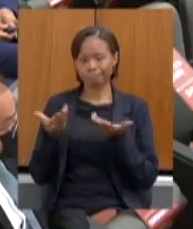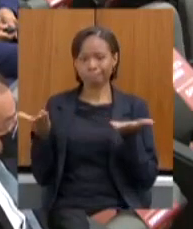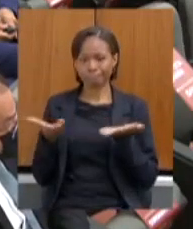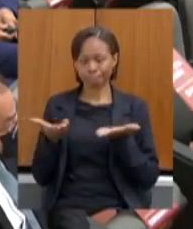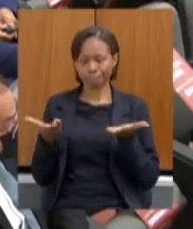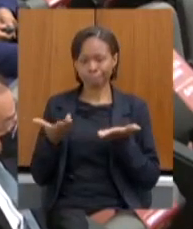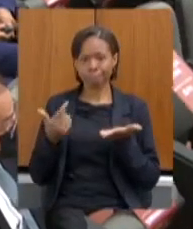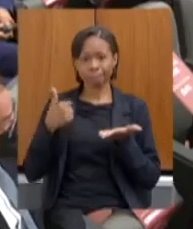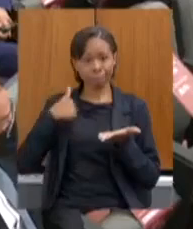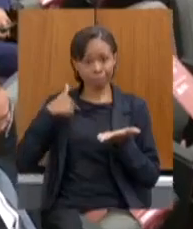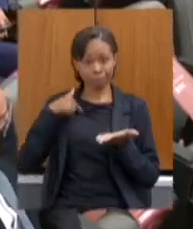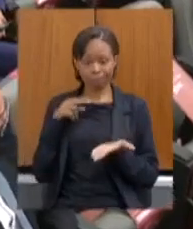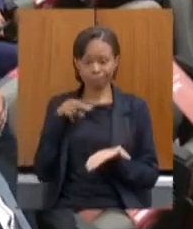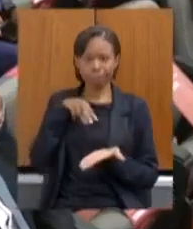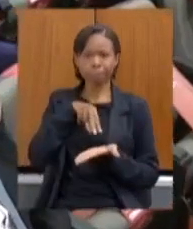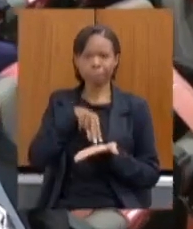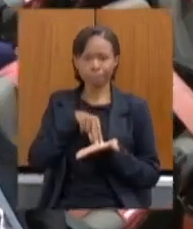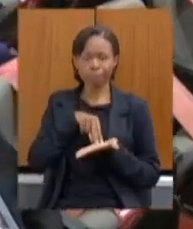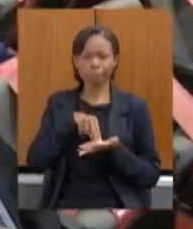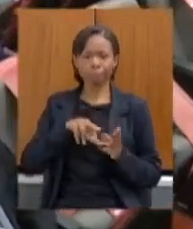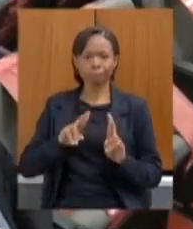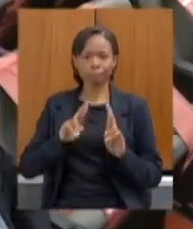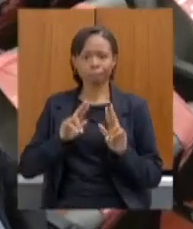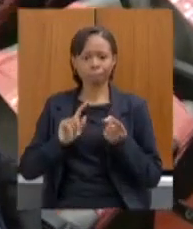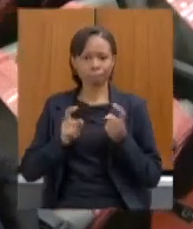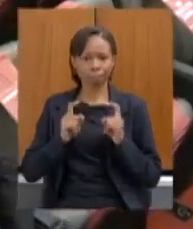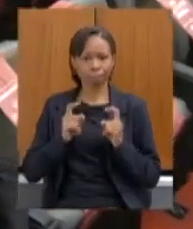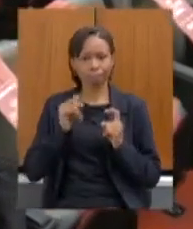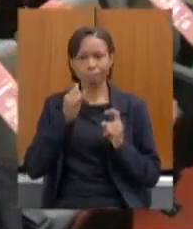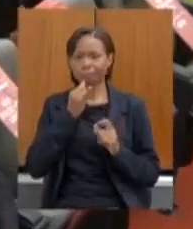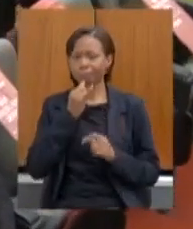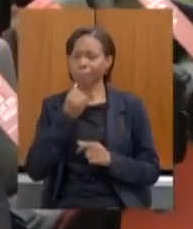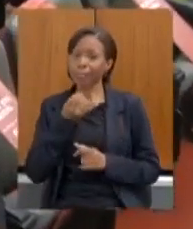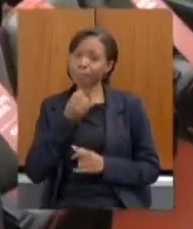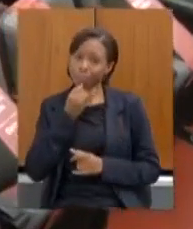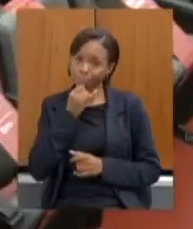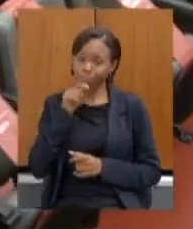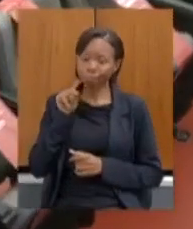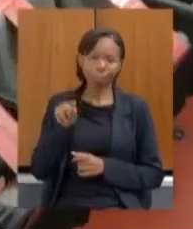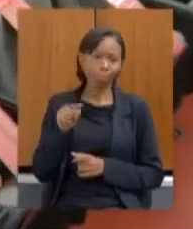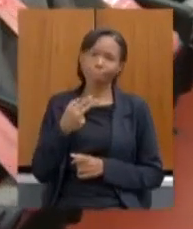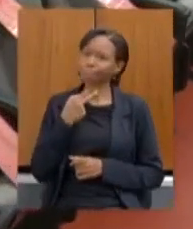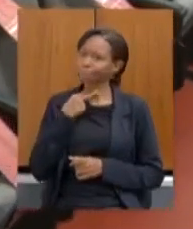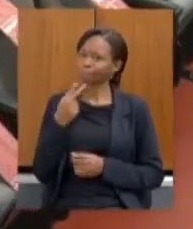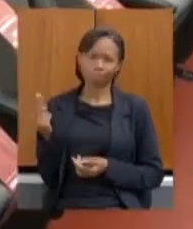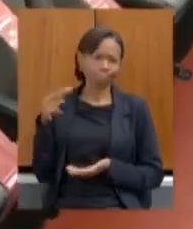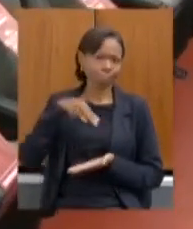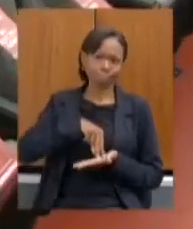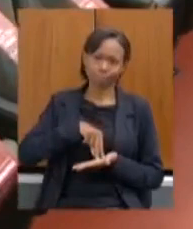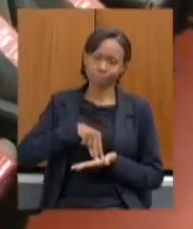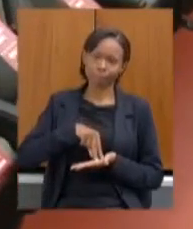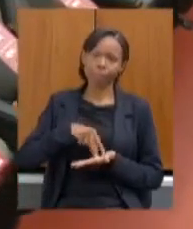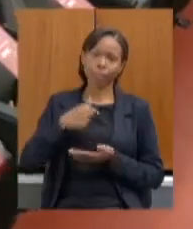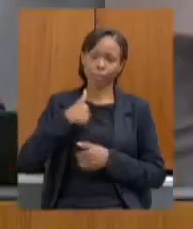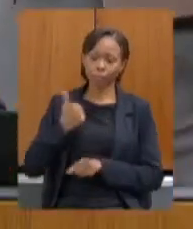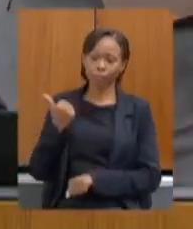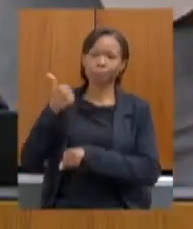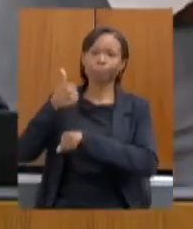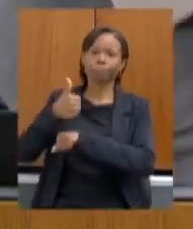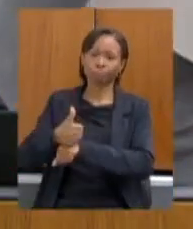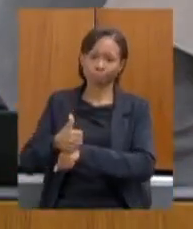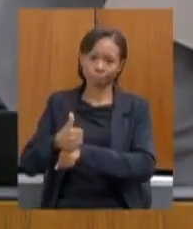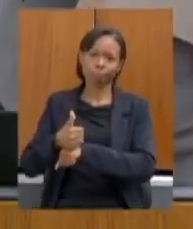presidindo essa sessão. Infelizmente, o senhor não pôde estar aqui. Presidindo essa sessão, seria o senhor que estaria aqui.